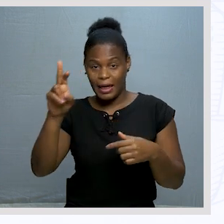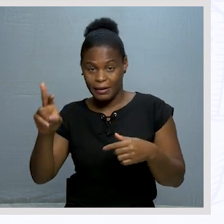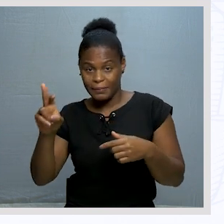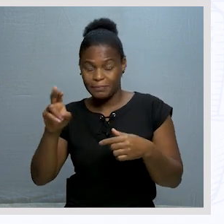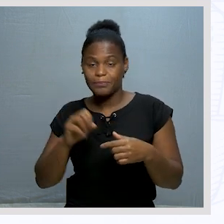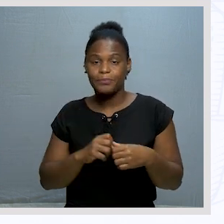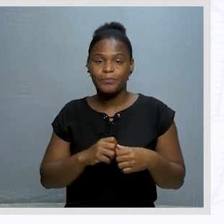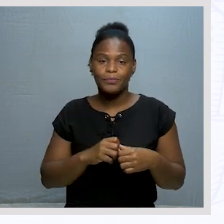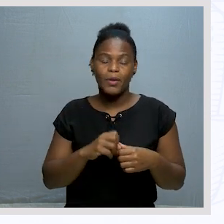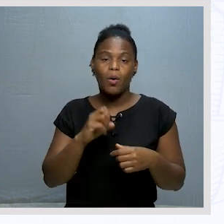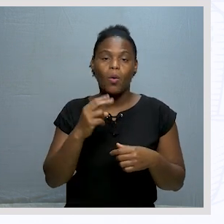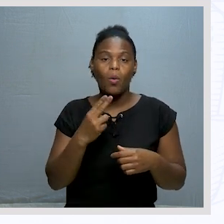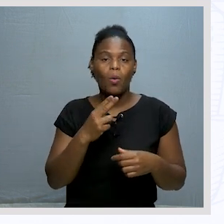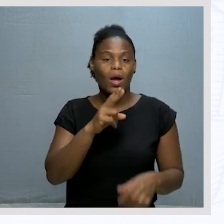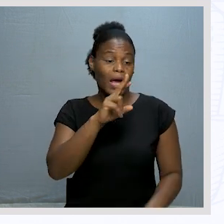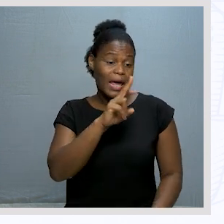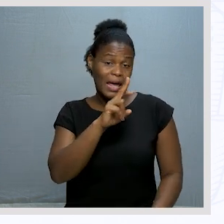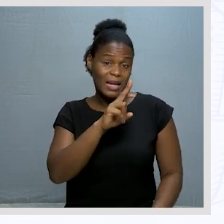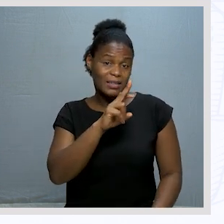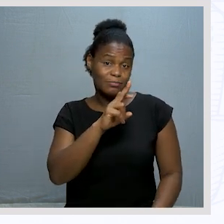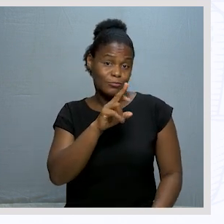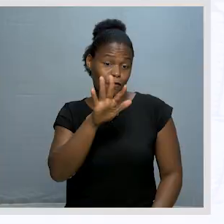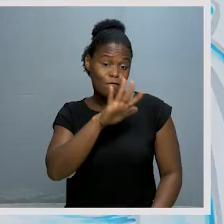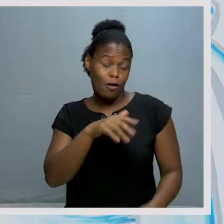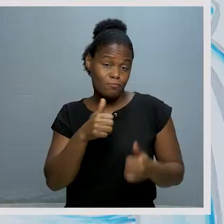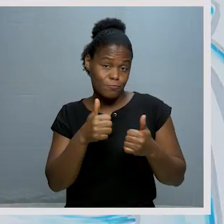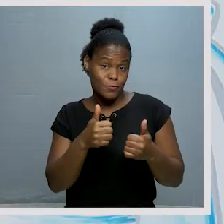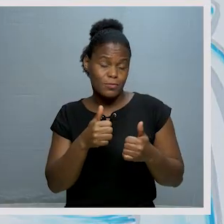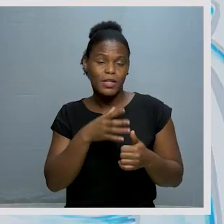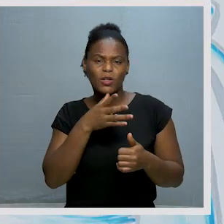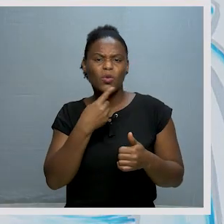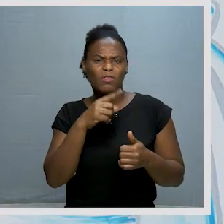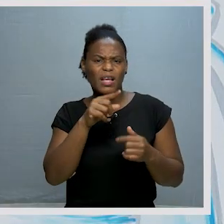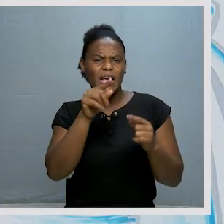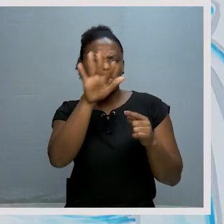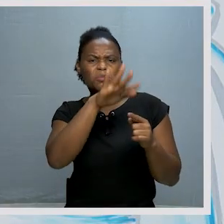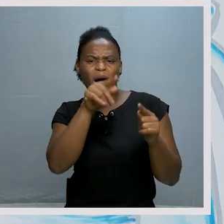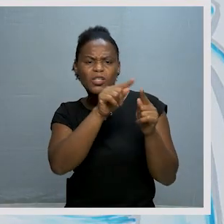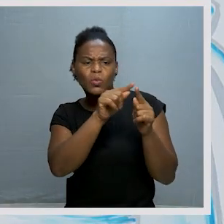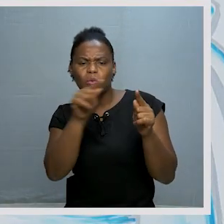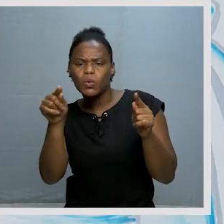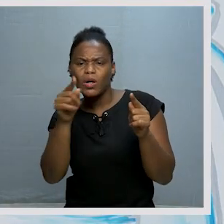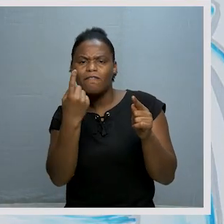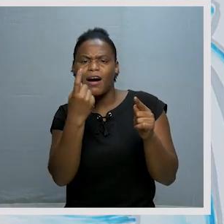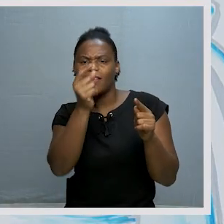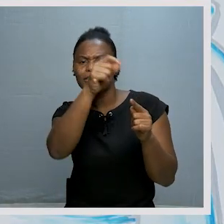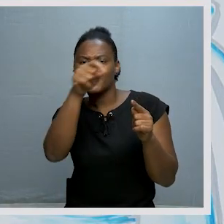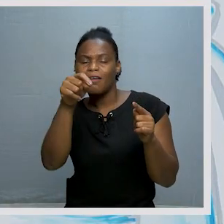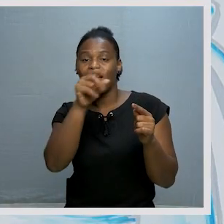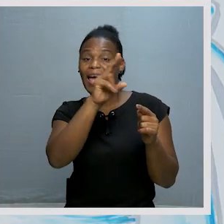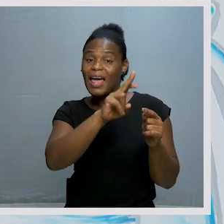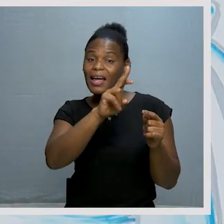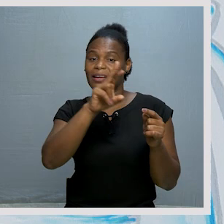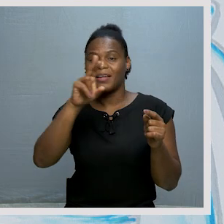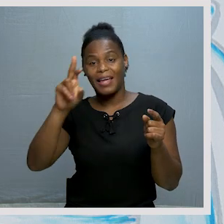e ou, melhor dizendo, R de forma correta. Vou repetir. Completem os espaços com dois